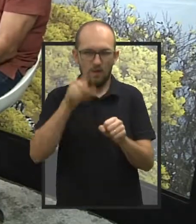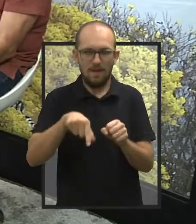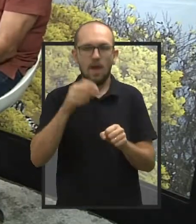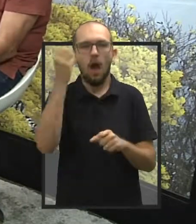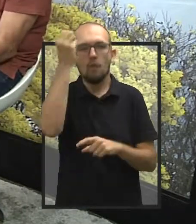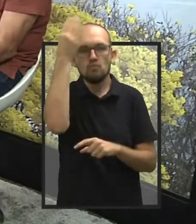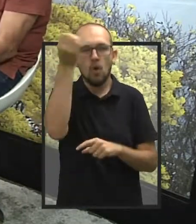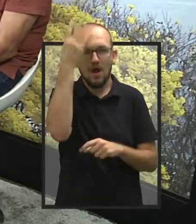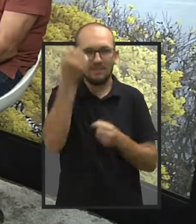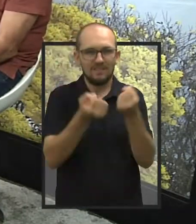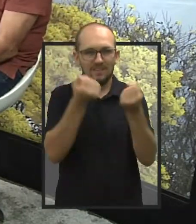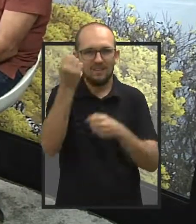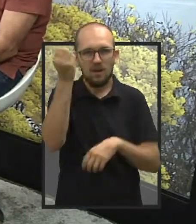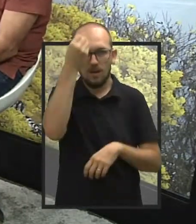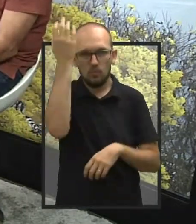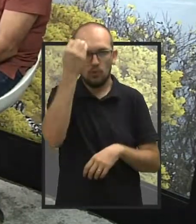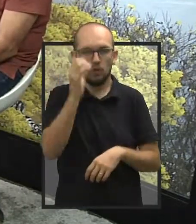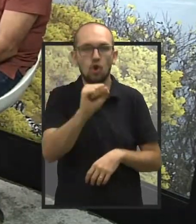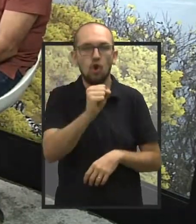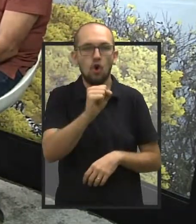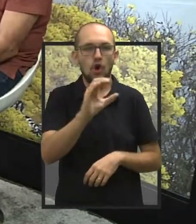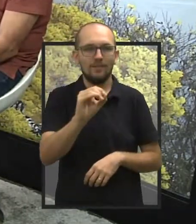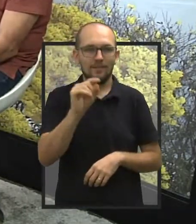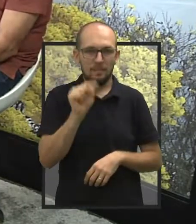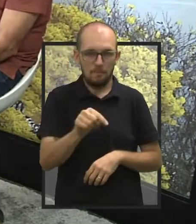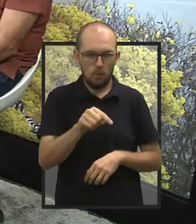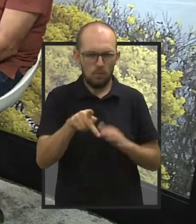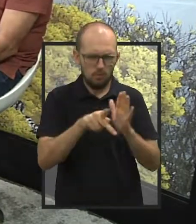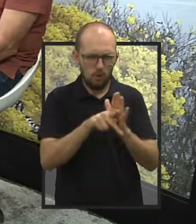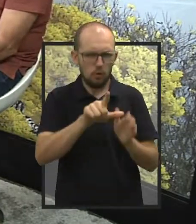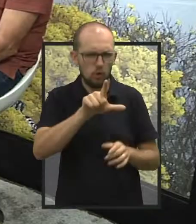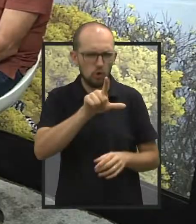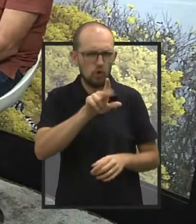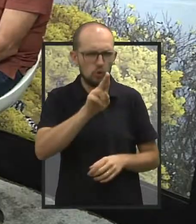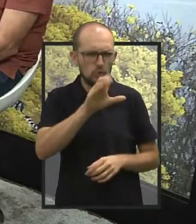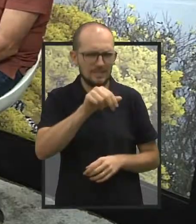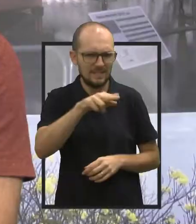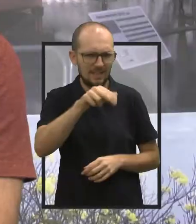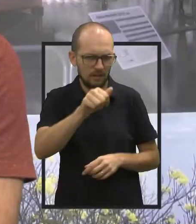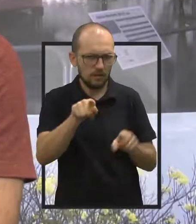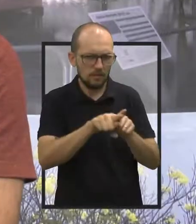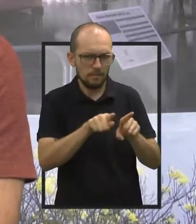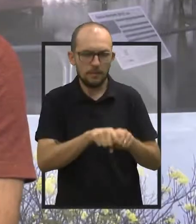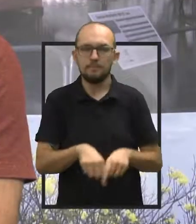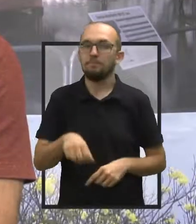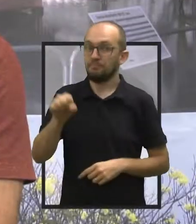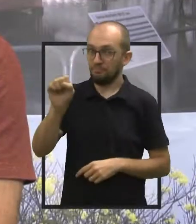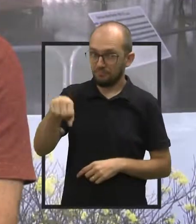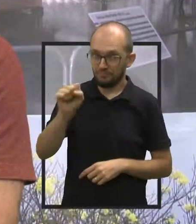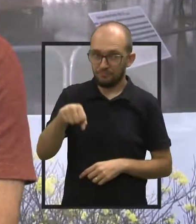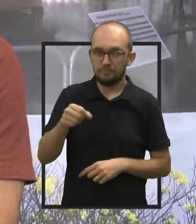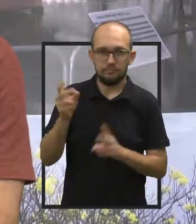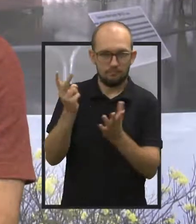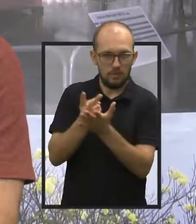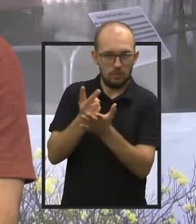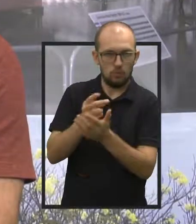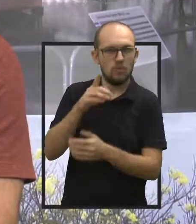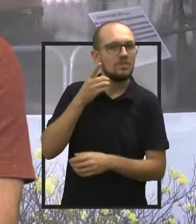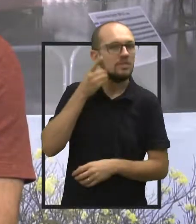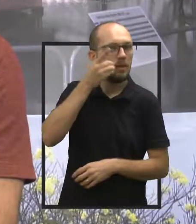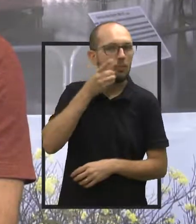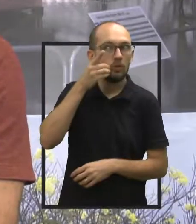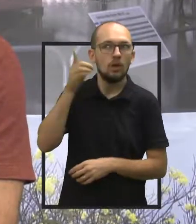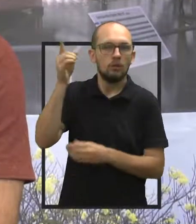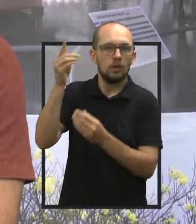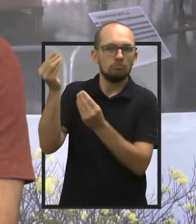né? Foram R$80 mil do deputado Roberto de Lucena, vereador? Sim, o deputado Roberto de Lucena direcionou para Jaú, né, para